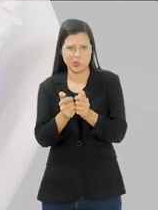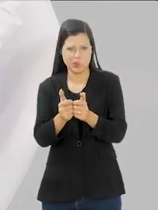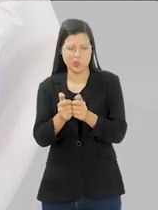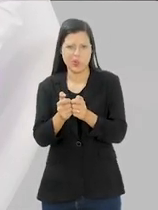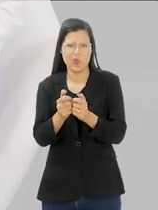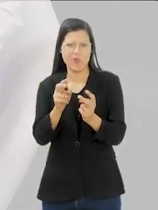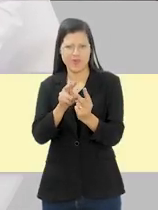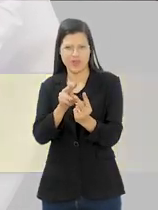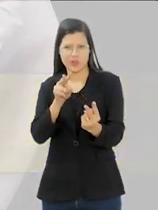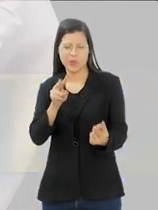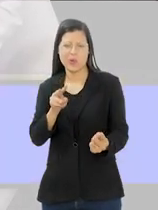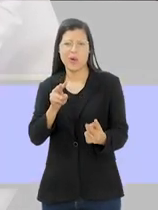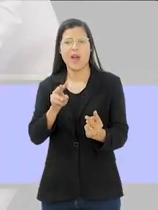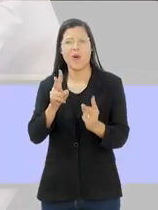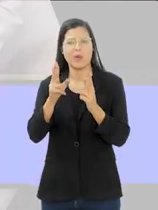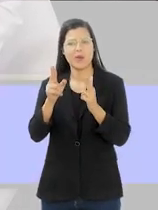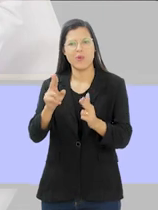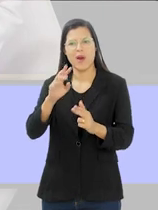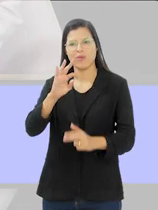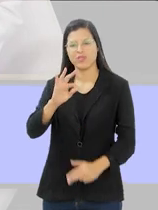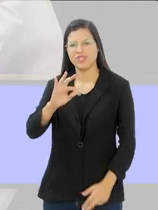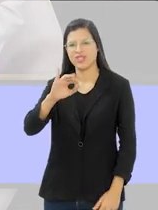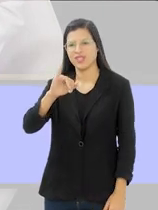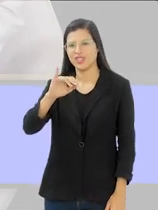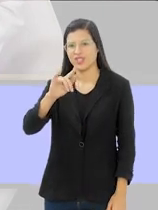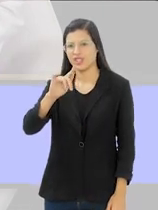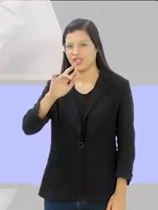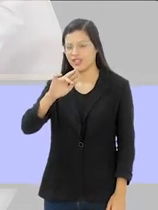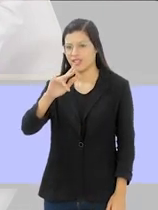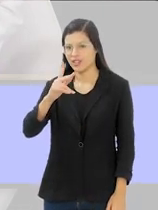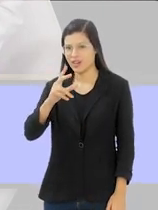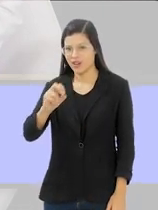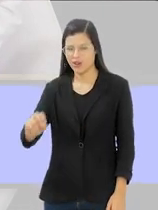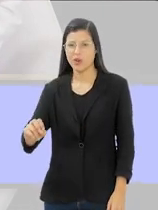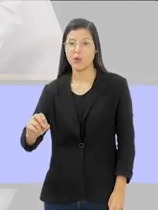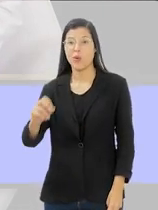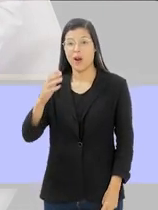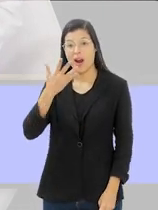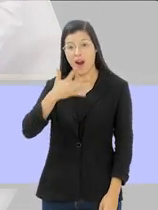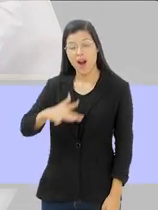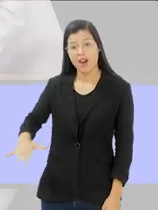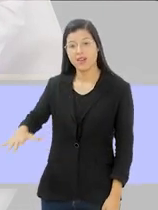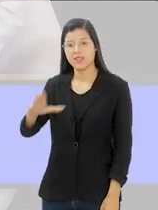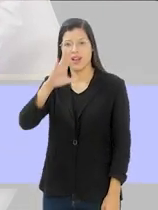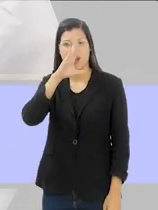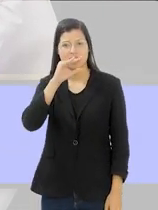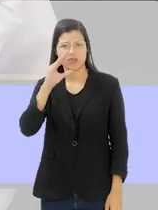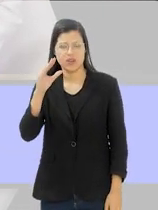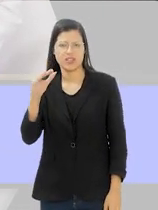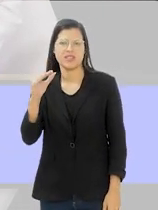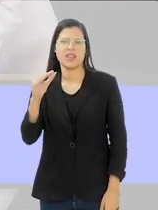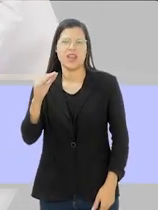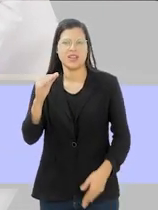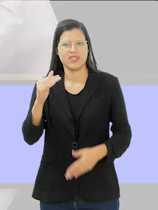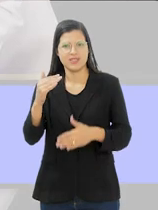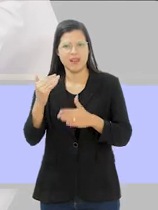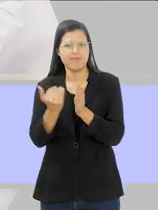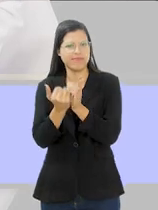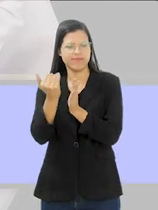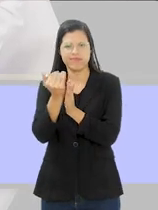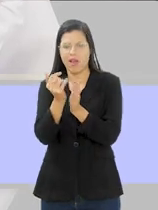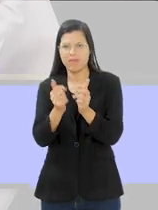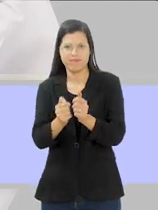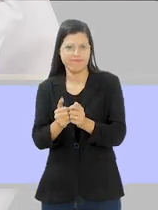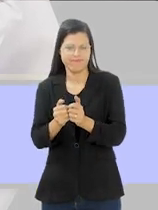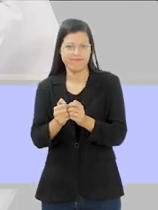o Nada Inocente Tigrinho, vem ganhando mais adeptos entre crianças e adolescentes. O